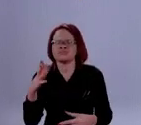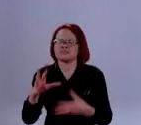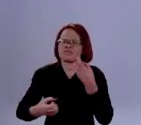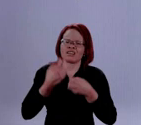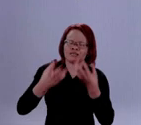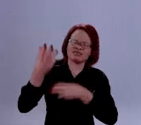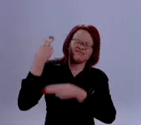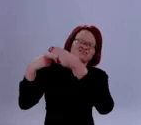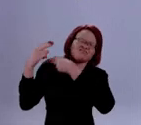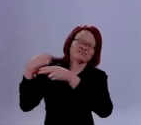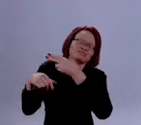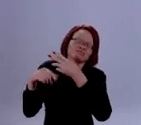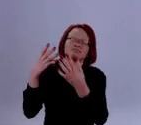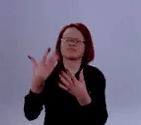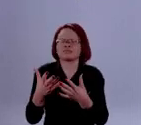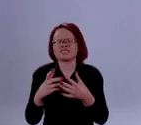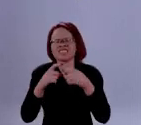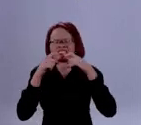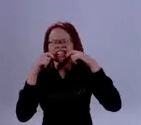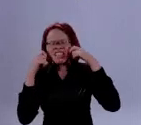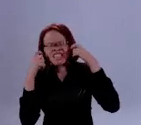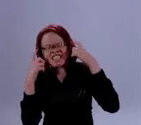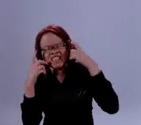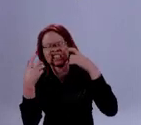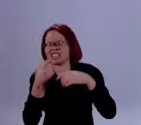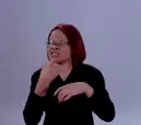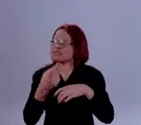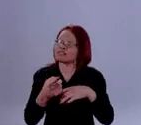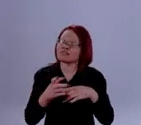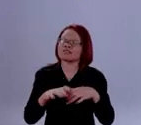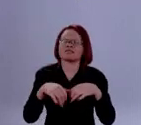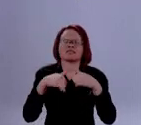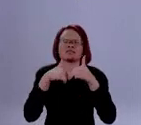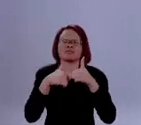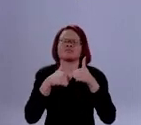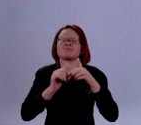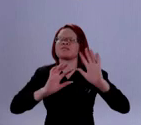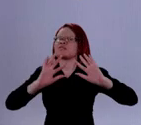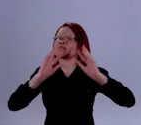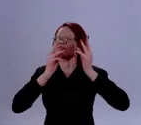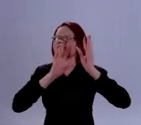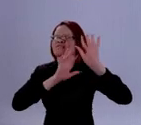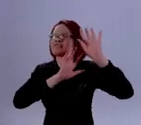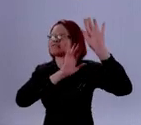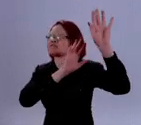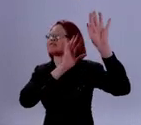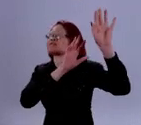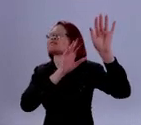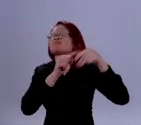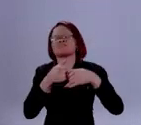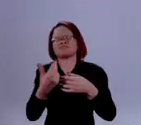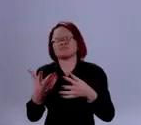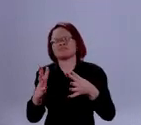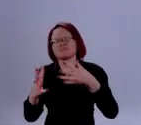contou-me histórias antigas e Alegremente falou-me das vantagens da vida do campo